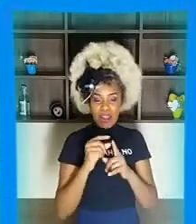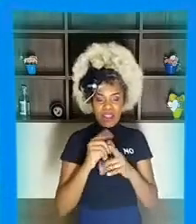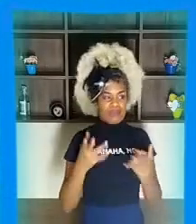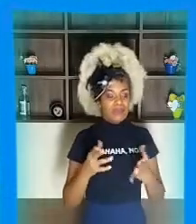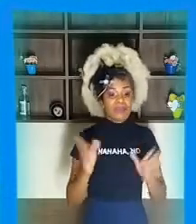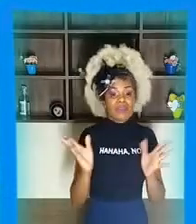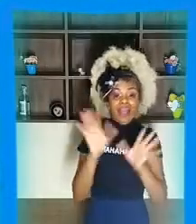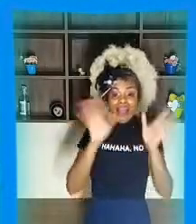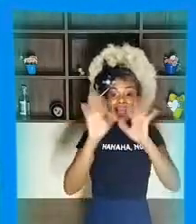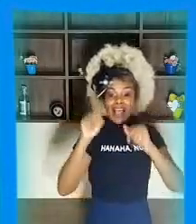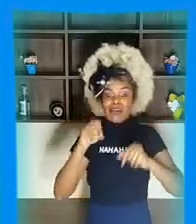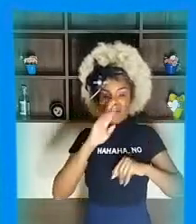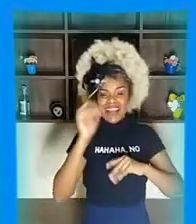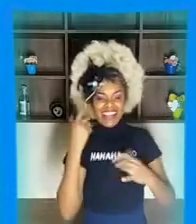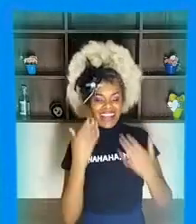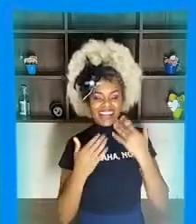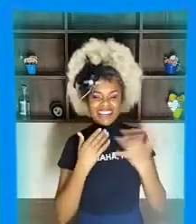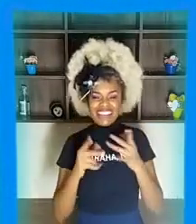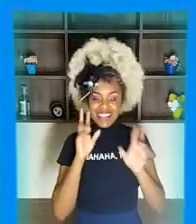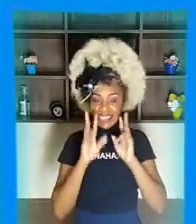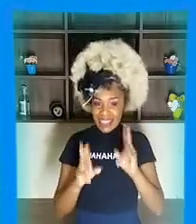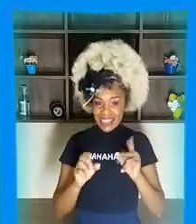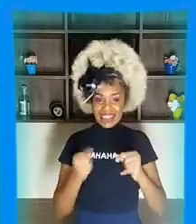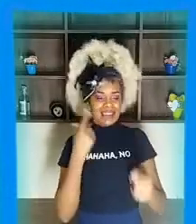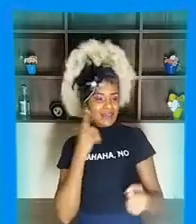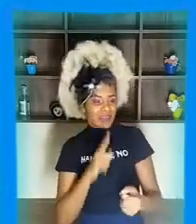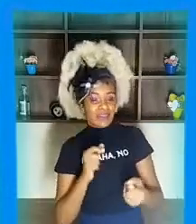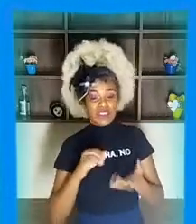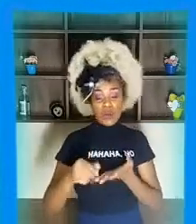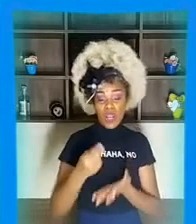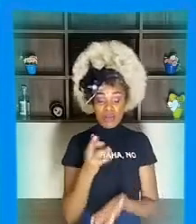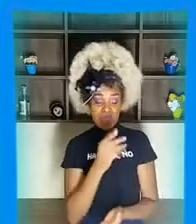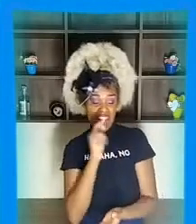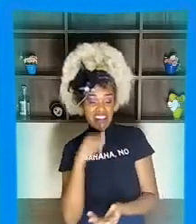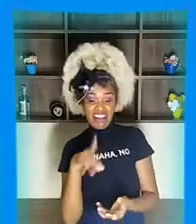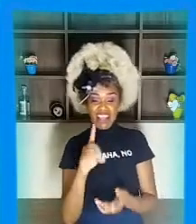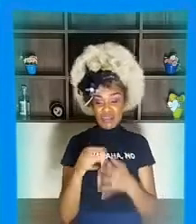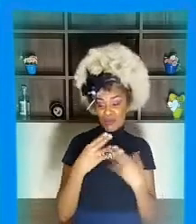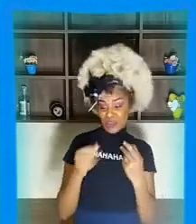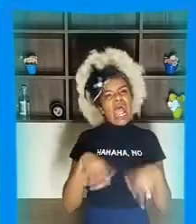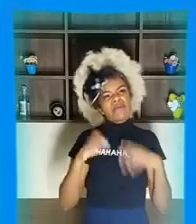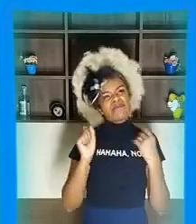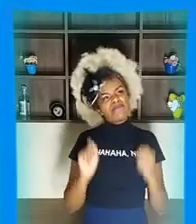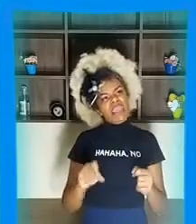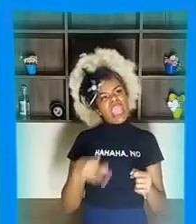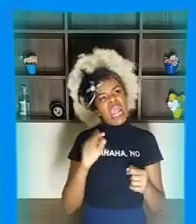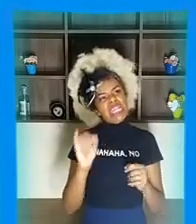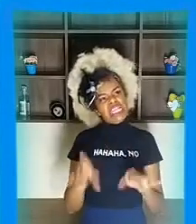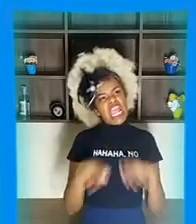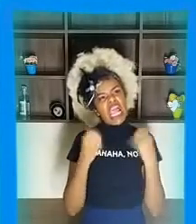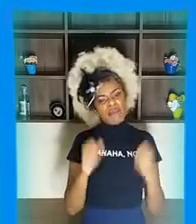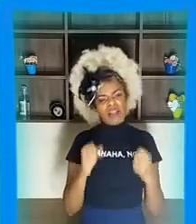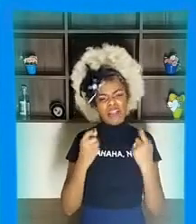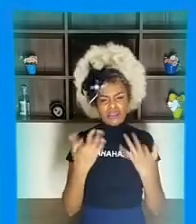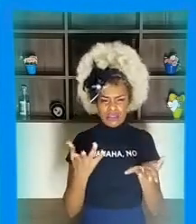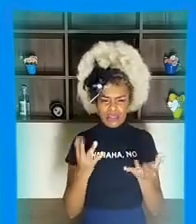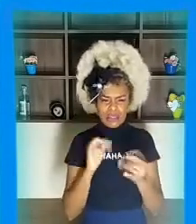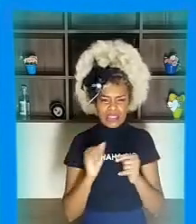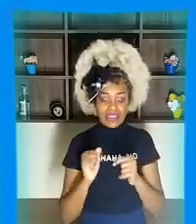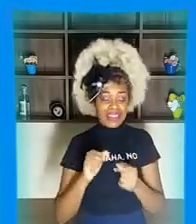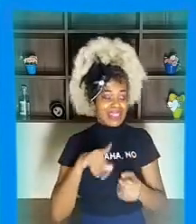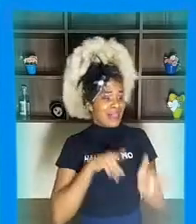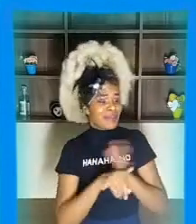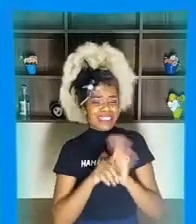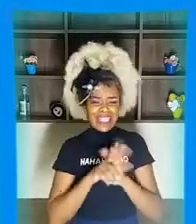amealhando? Gente do chat! Vocês estão amealhando muitas coisas boas aí? Eu adoro essa palavra. Você tá amealhado, Fábio? E